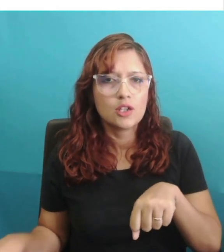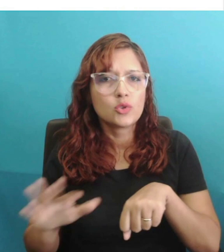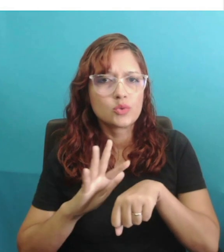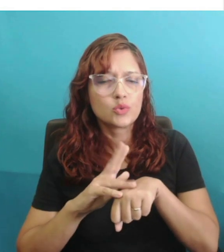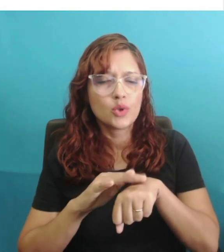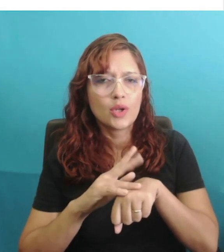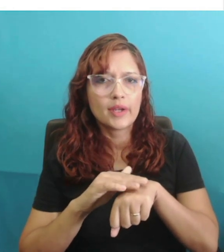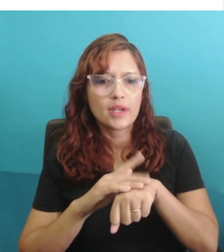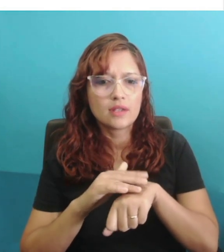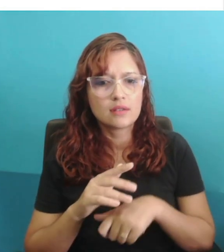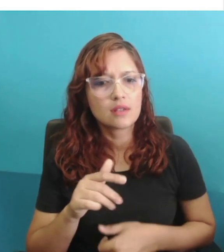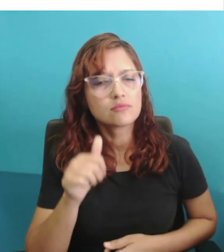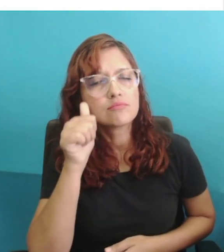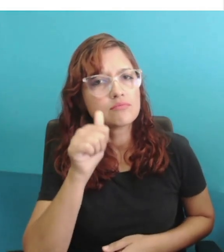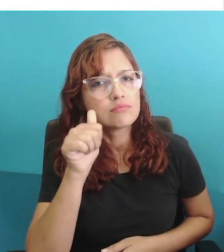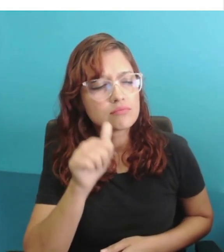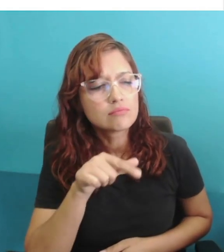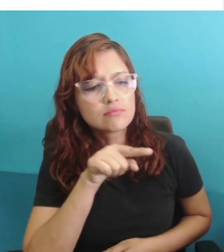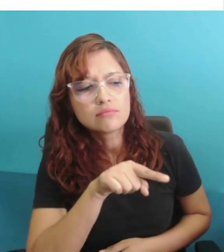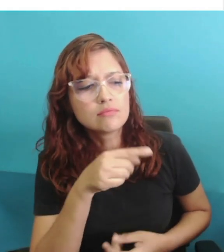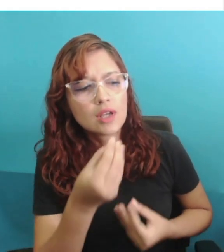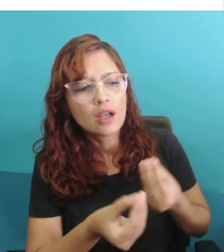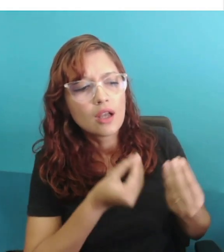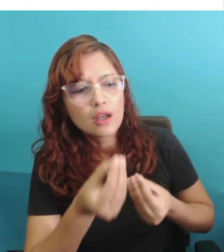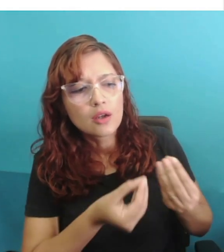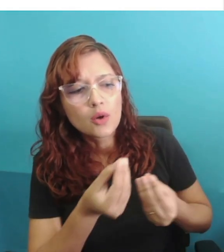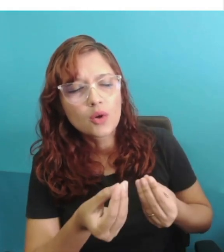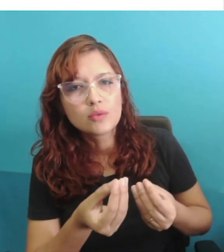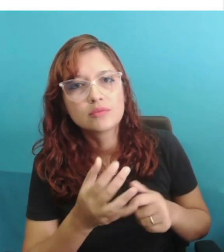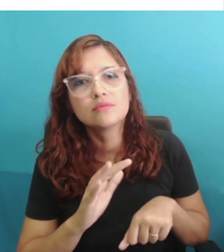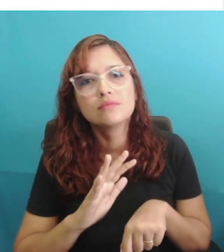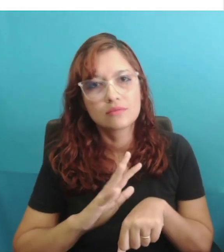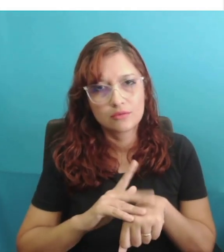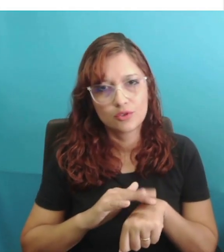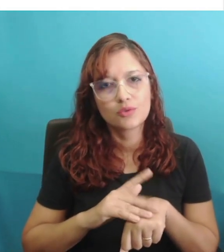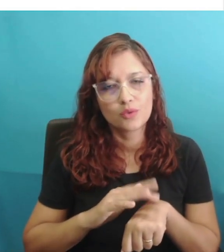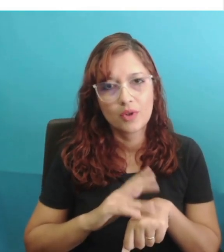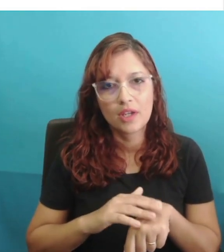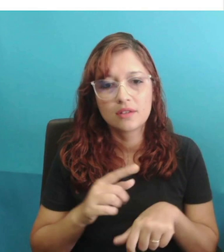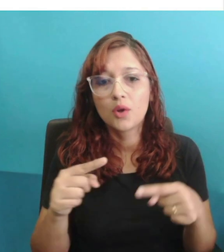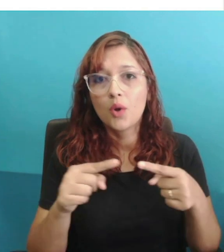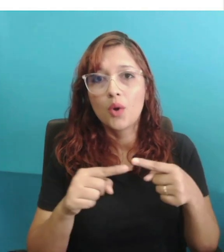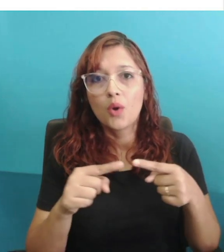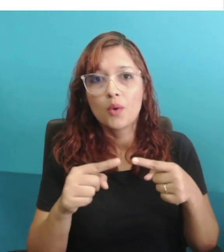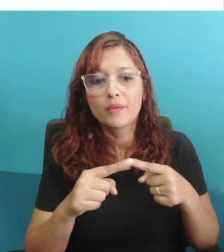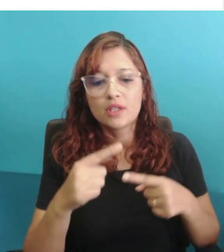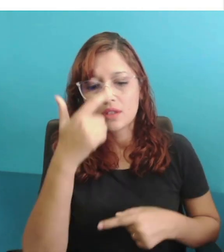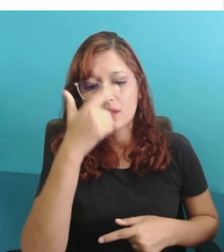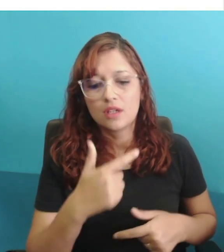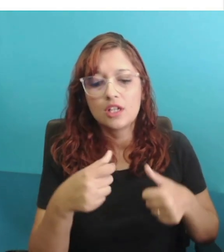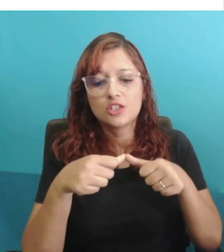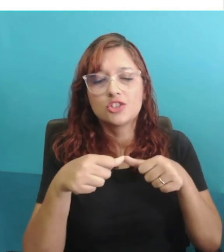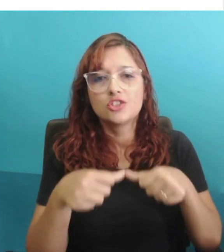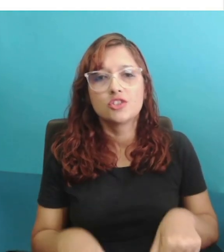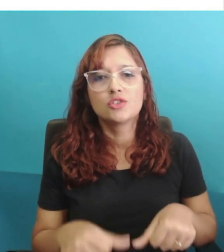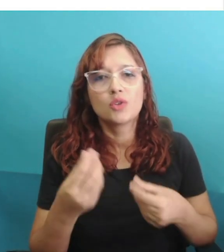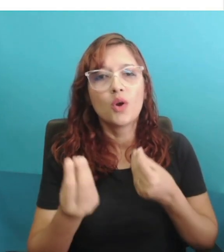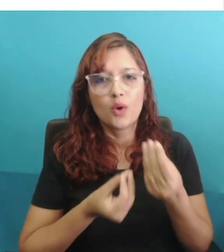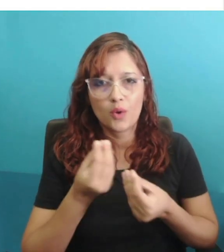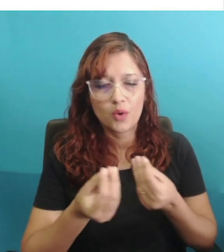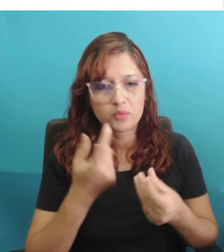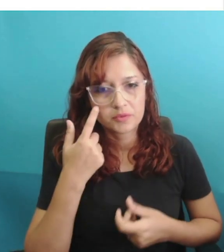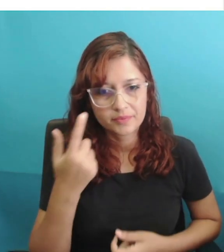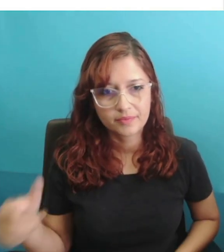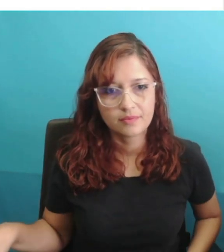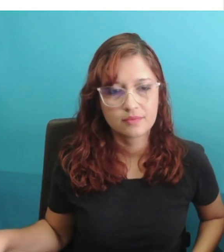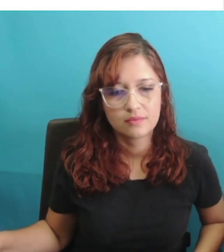Aqui nesse outro desenho, a menina está doente. Então, como é que ela está? Doente. Então, é